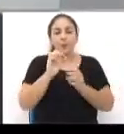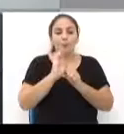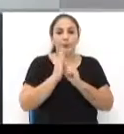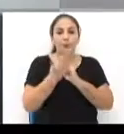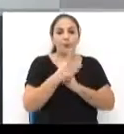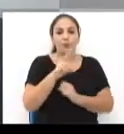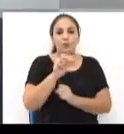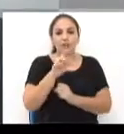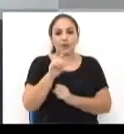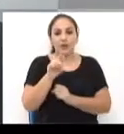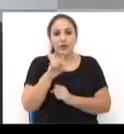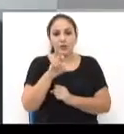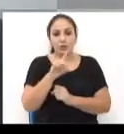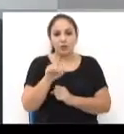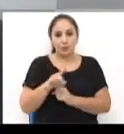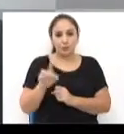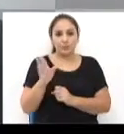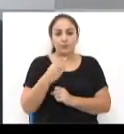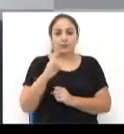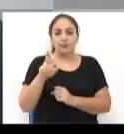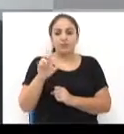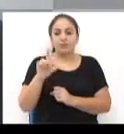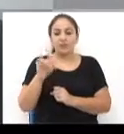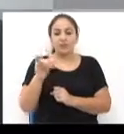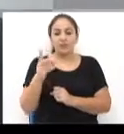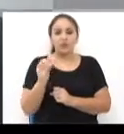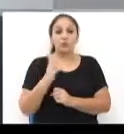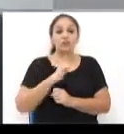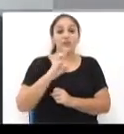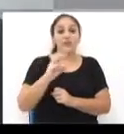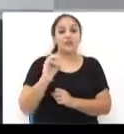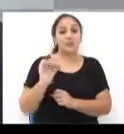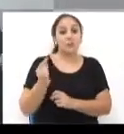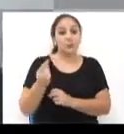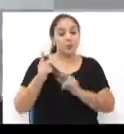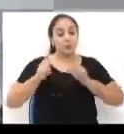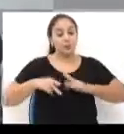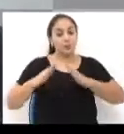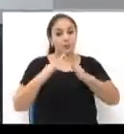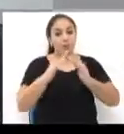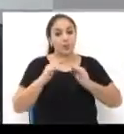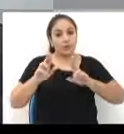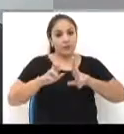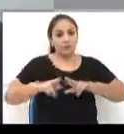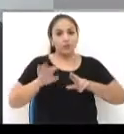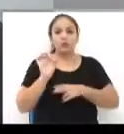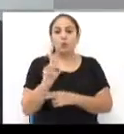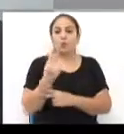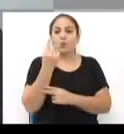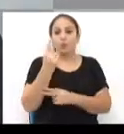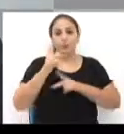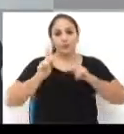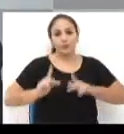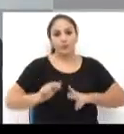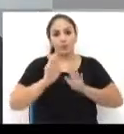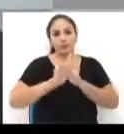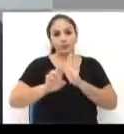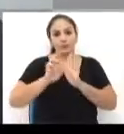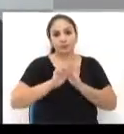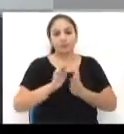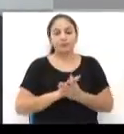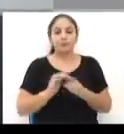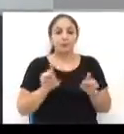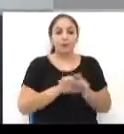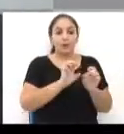Veracruz e bairro Valinhos, que na última eleição, embora tivessem talvez 30 mil pessoas morando naquela região, tinham apenas um representante, e o bairro São Cristóvão,